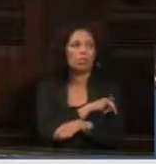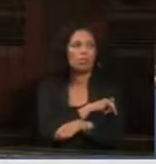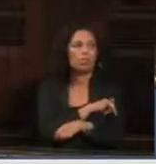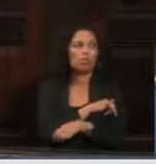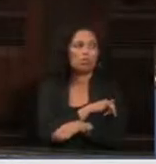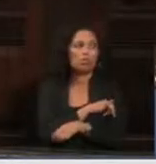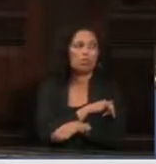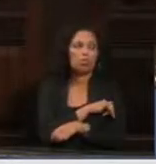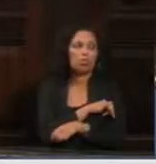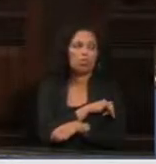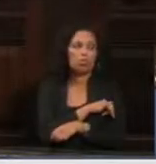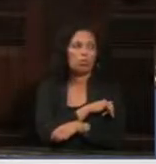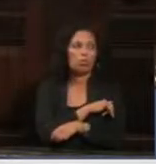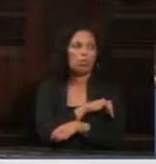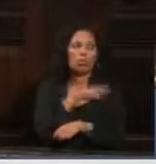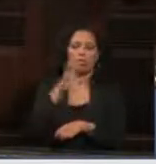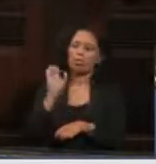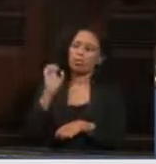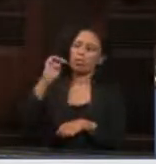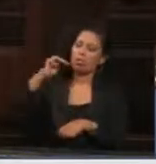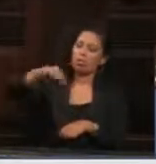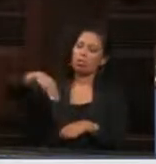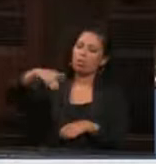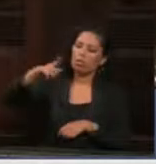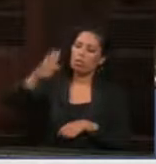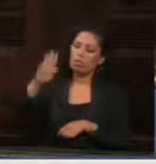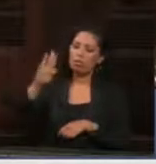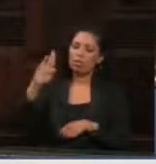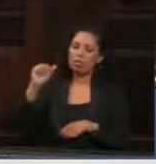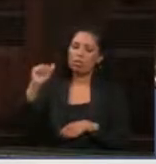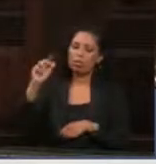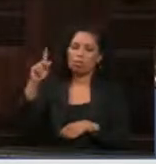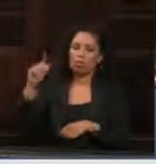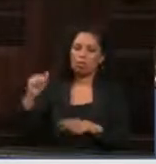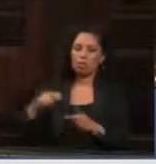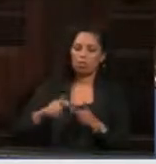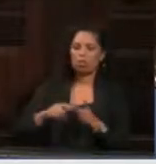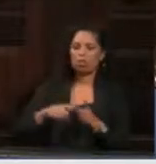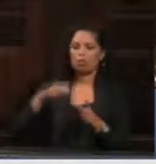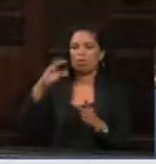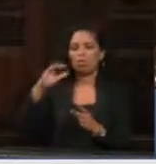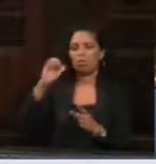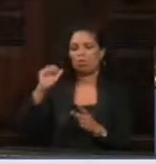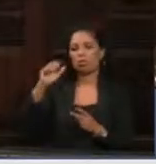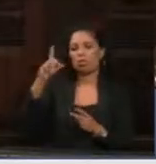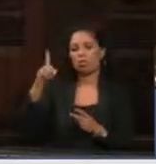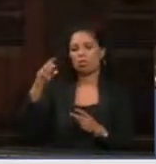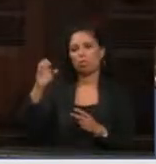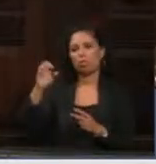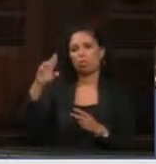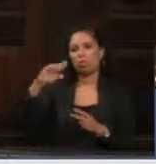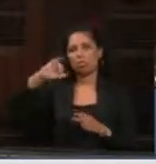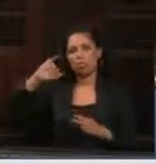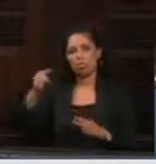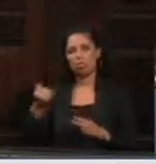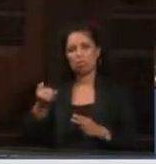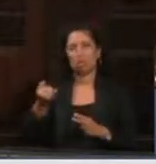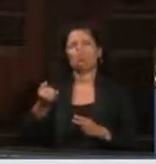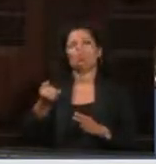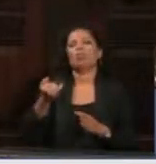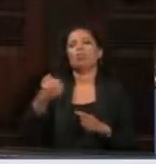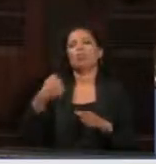estadual da nossa embrapa quero destacar o ceperj essa instituição que por negligência